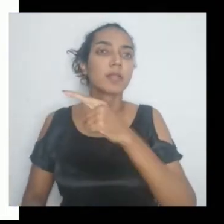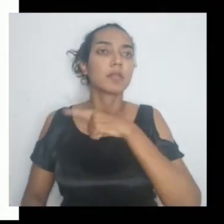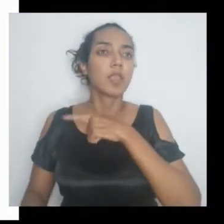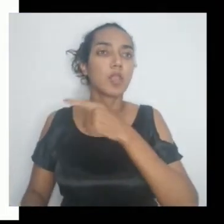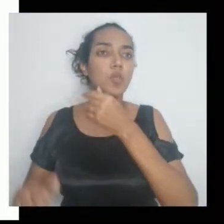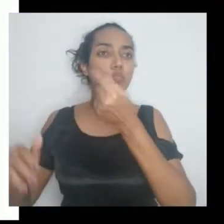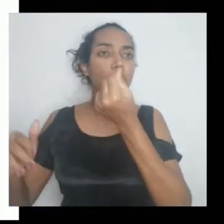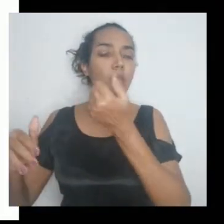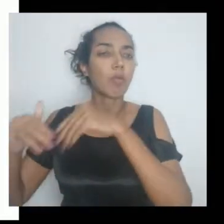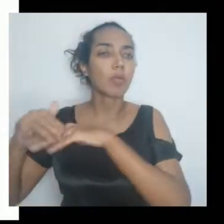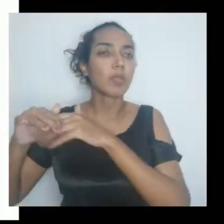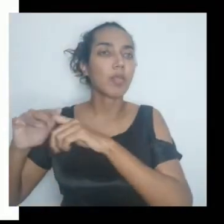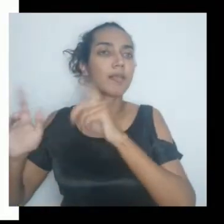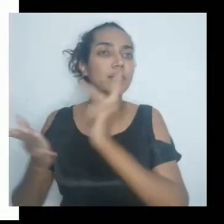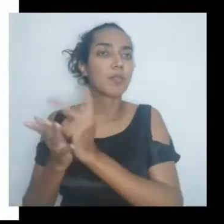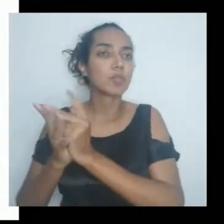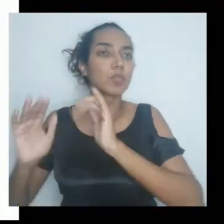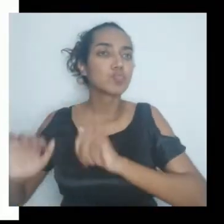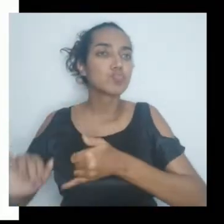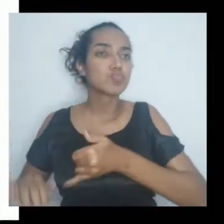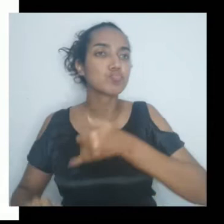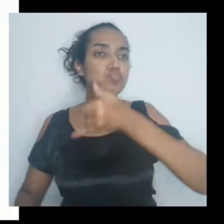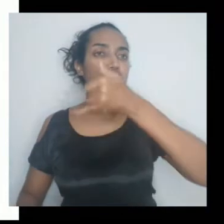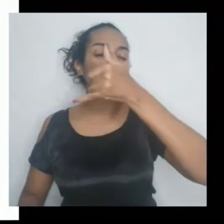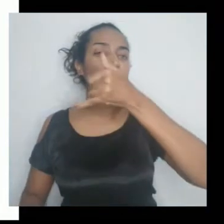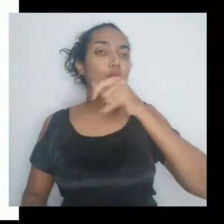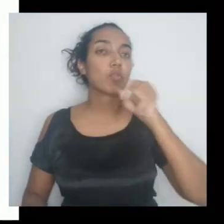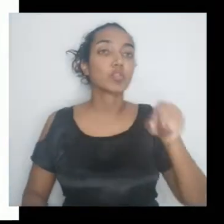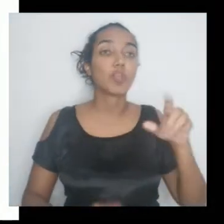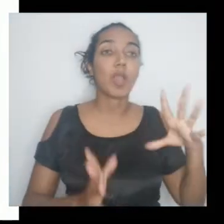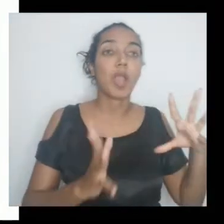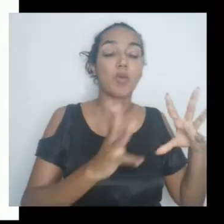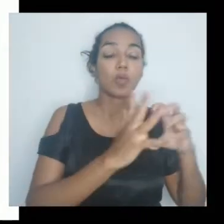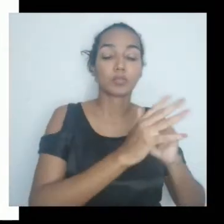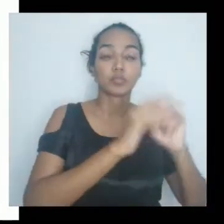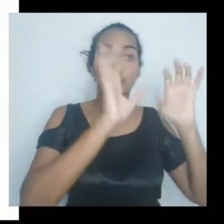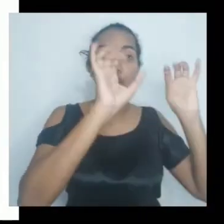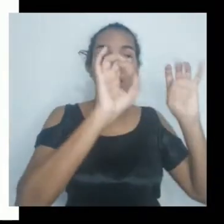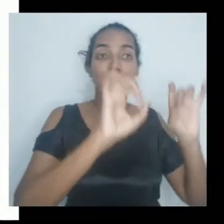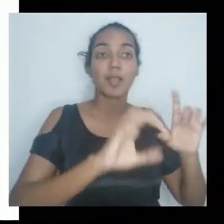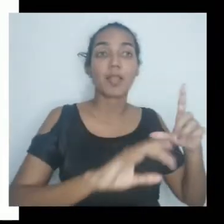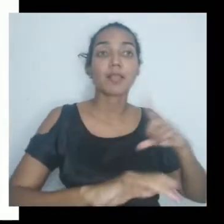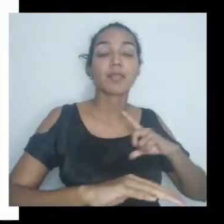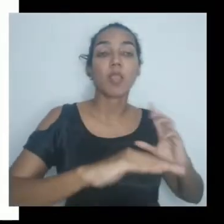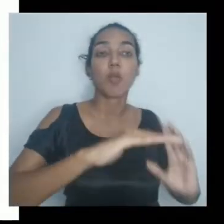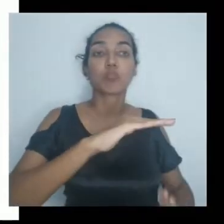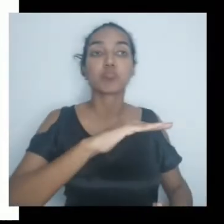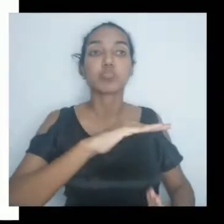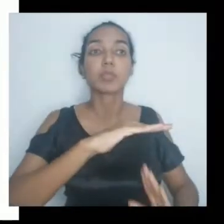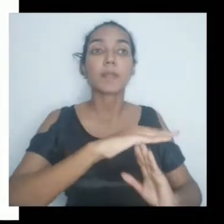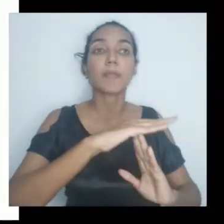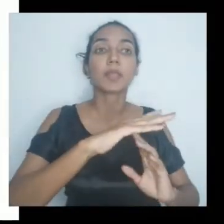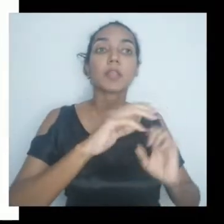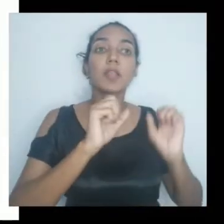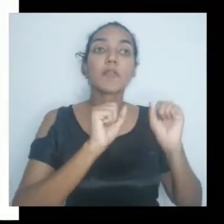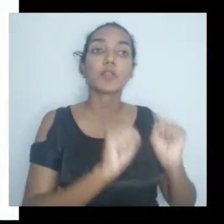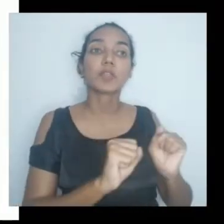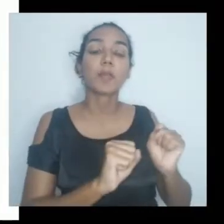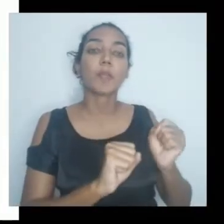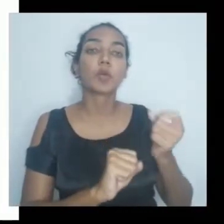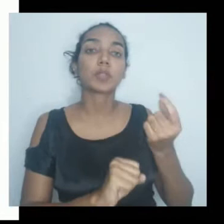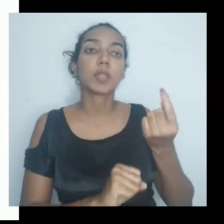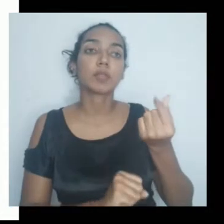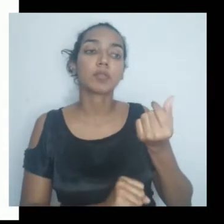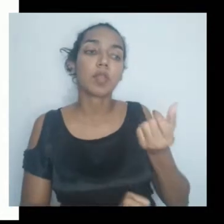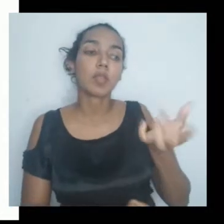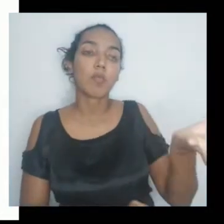característica específica de ter um limite, de tal forma que você possa executar um débito além do seu